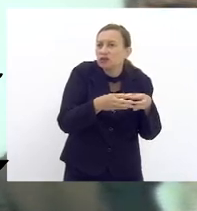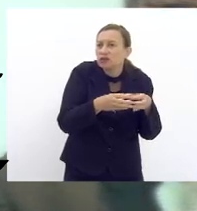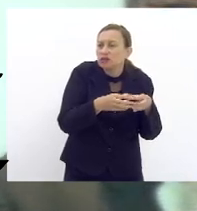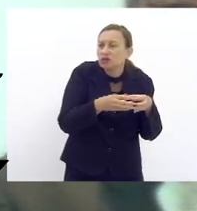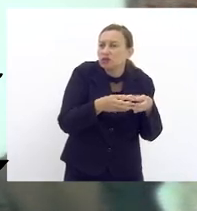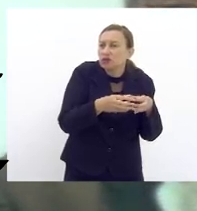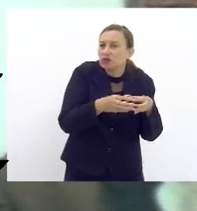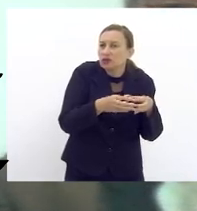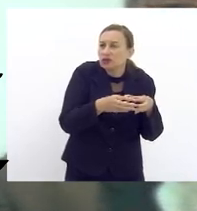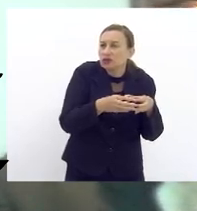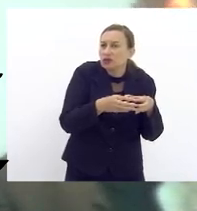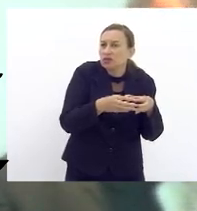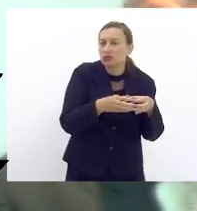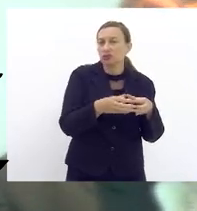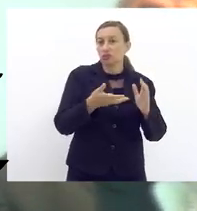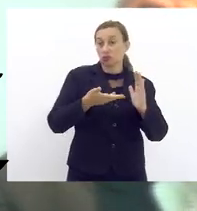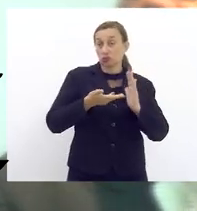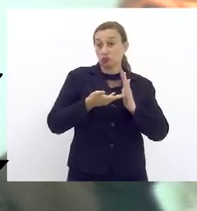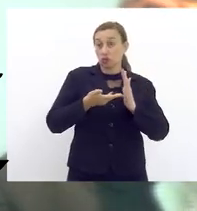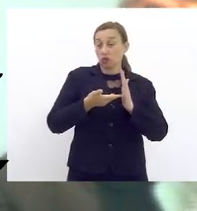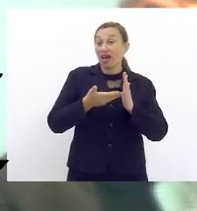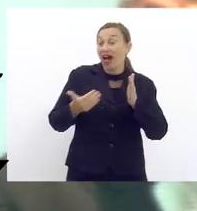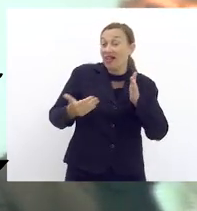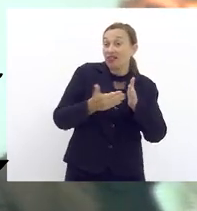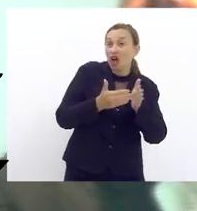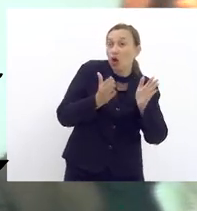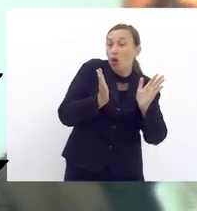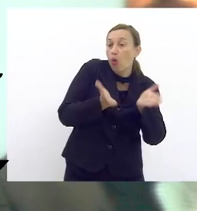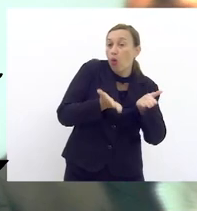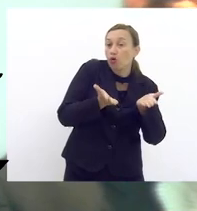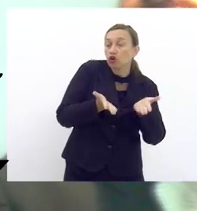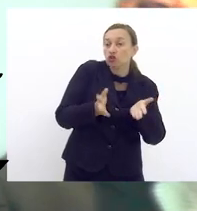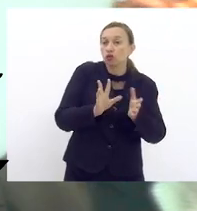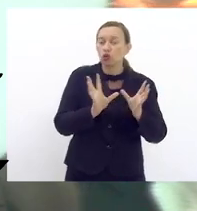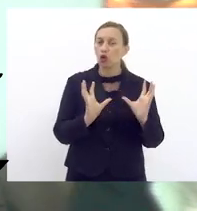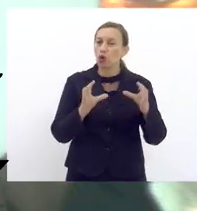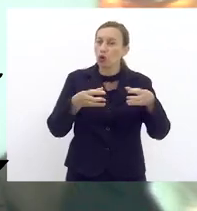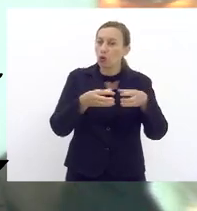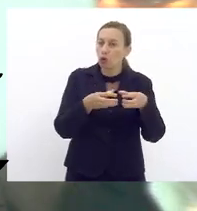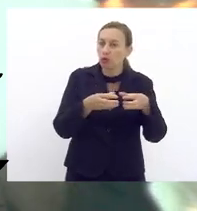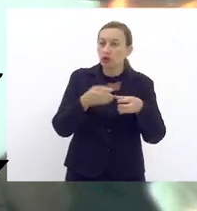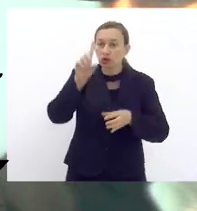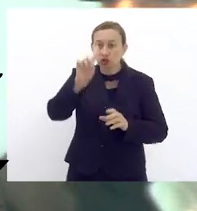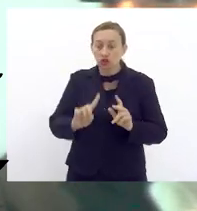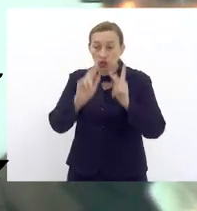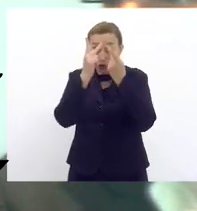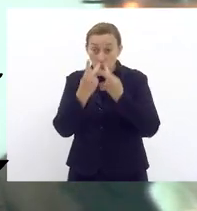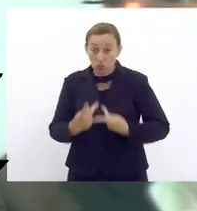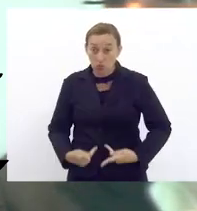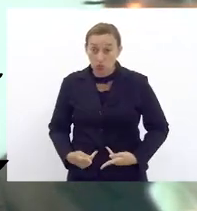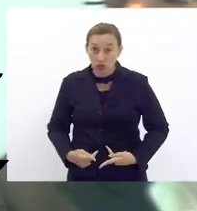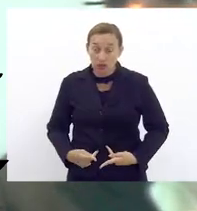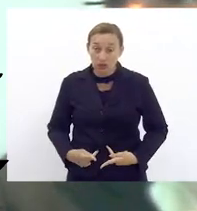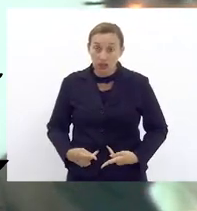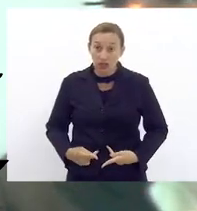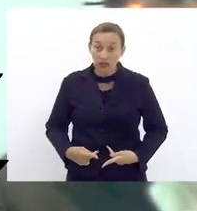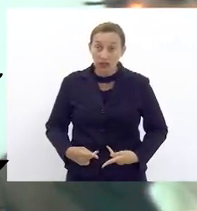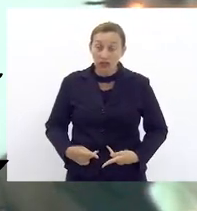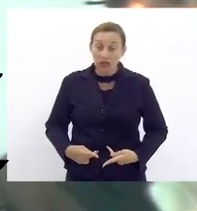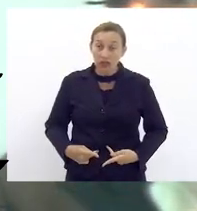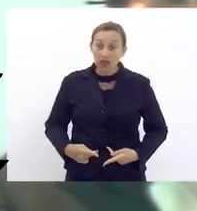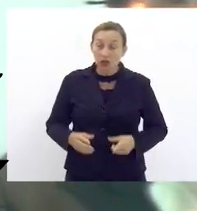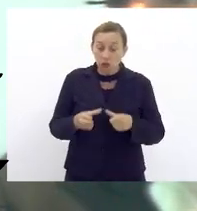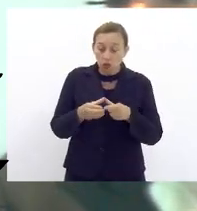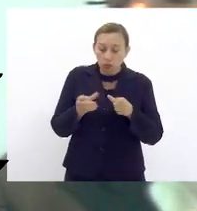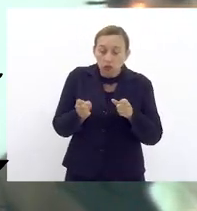até hoje se chama comissão dos direitos humanos e minorias